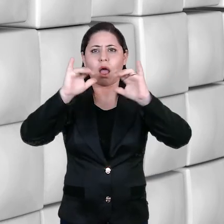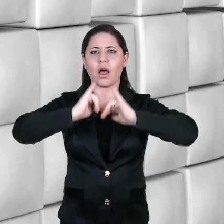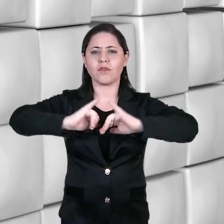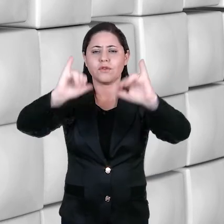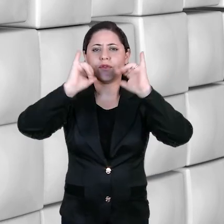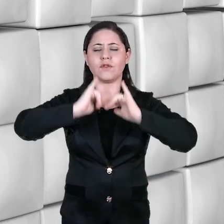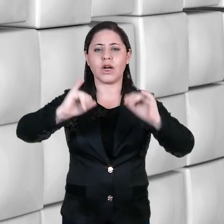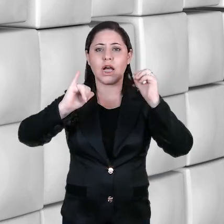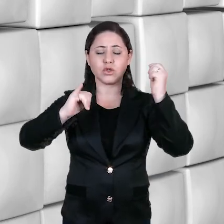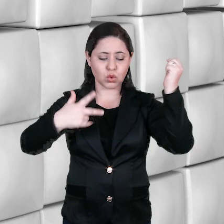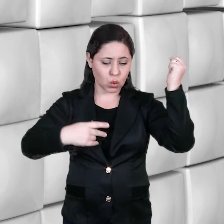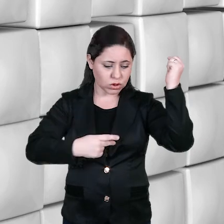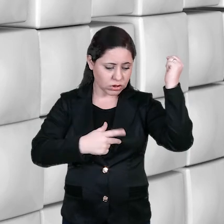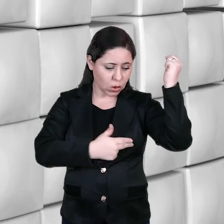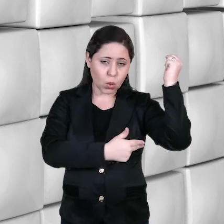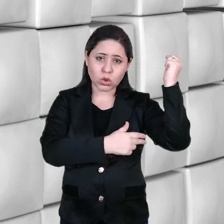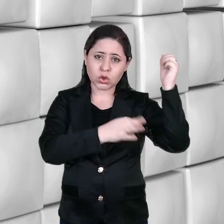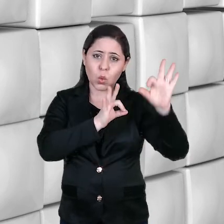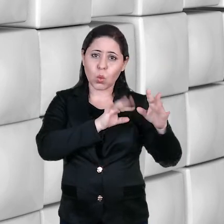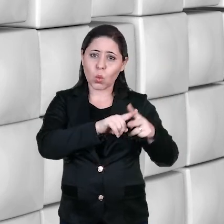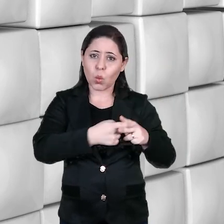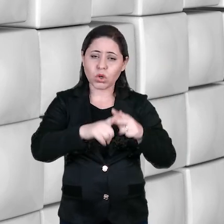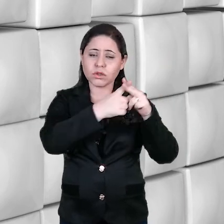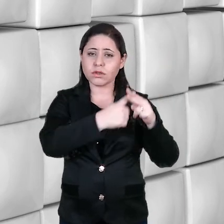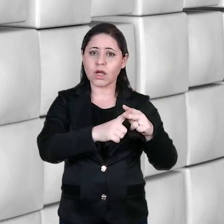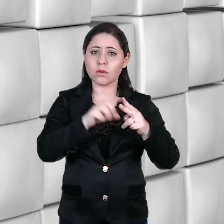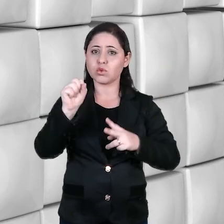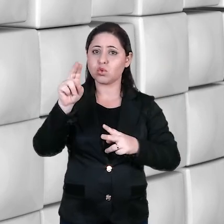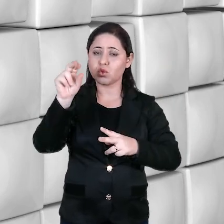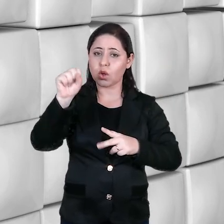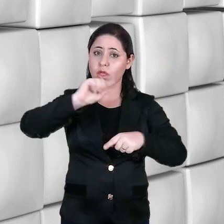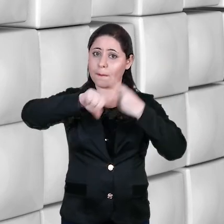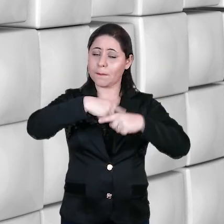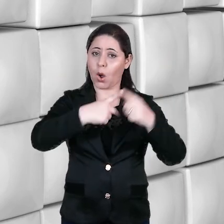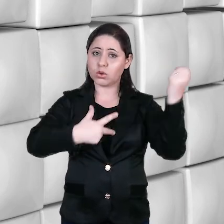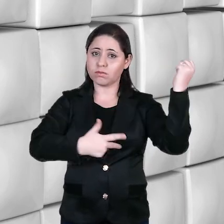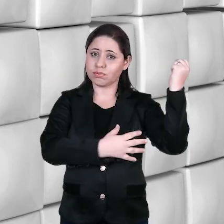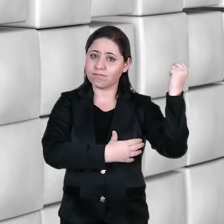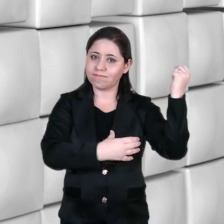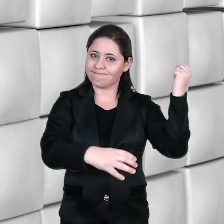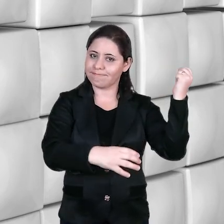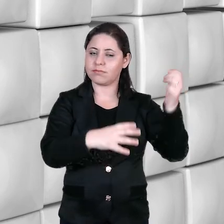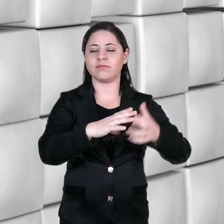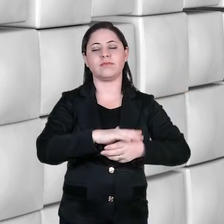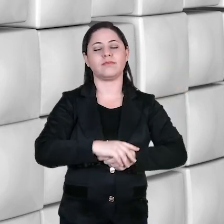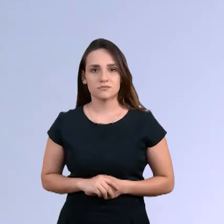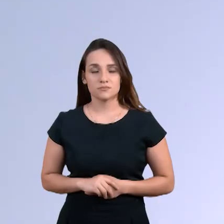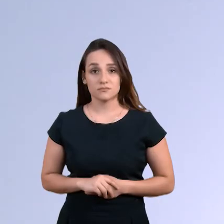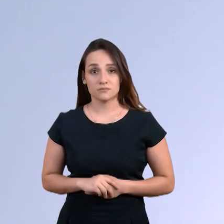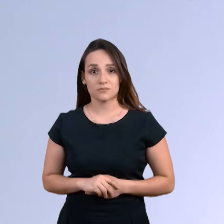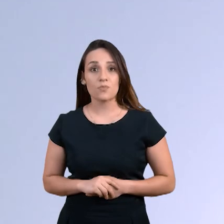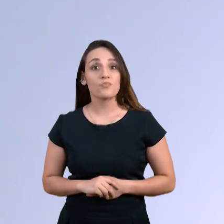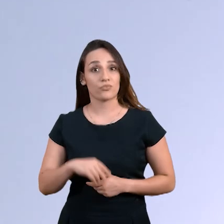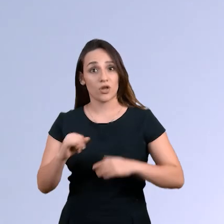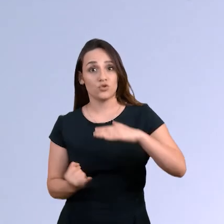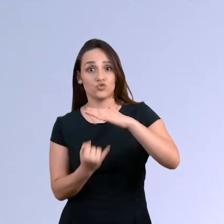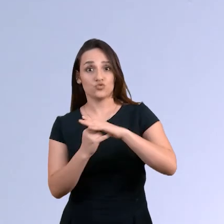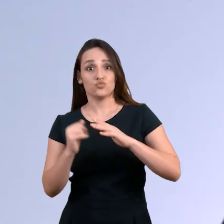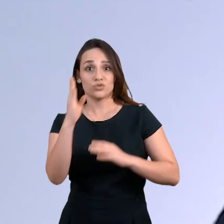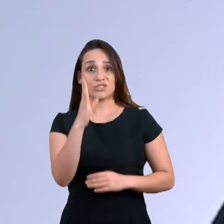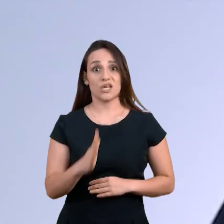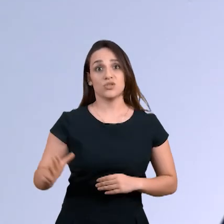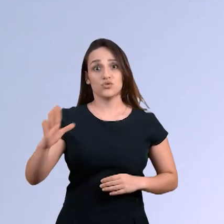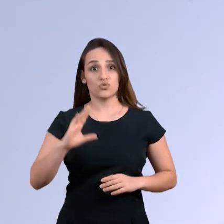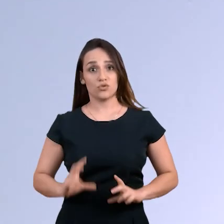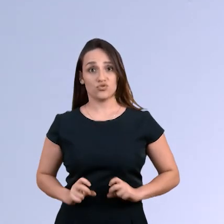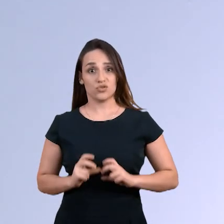fixarem avisos sobre procedimentos estéticos cobertos pelo SUS após a remoção da mama. O Instituto